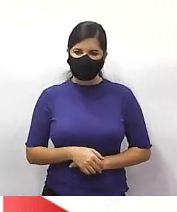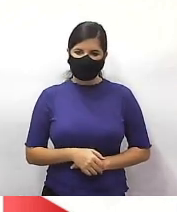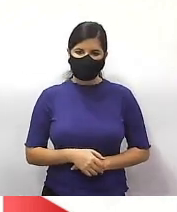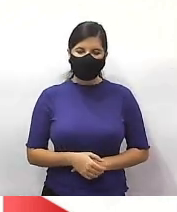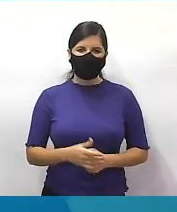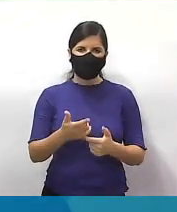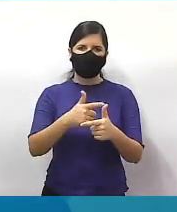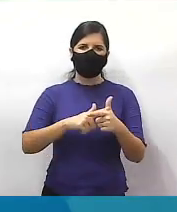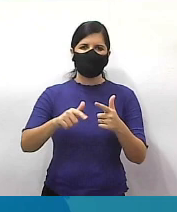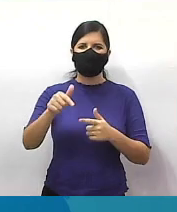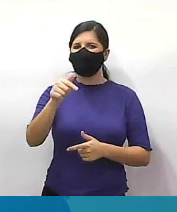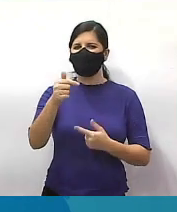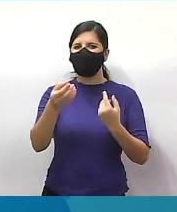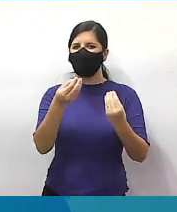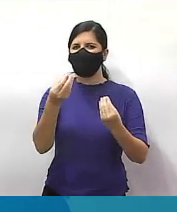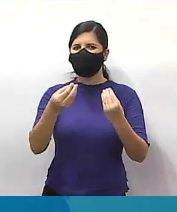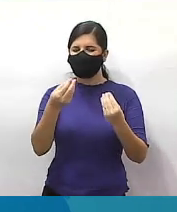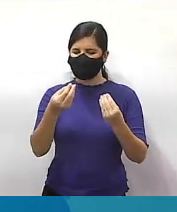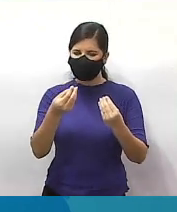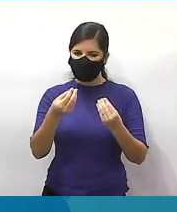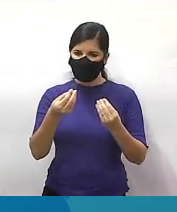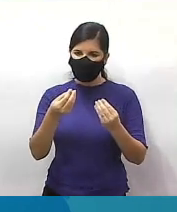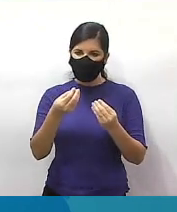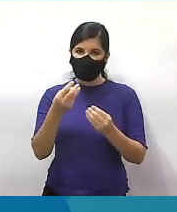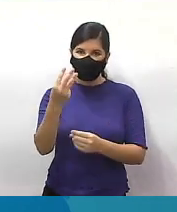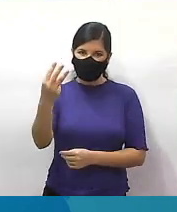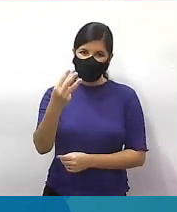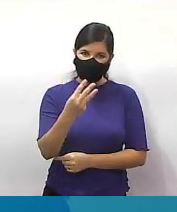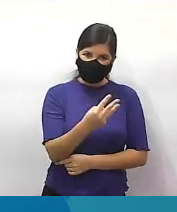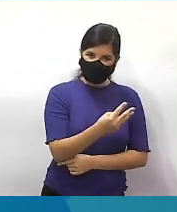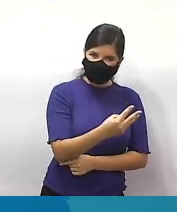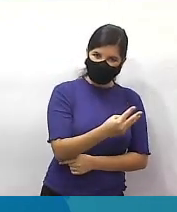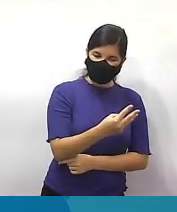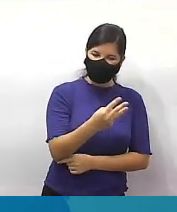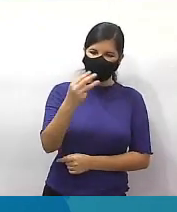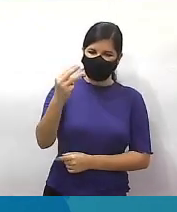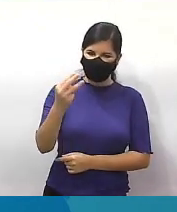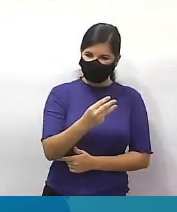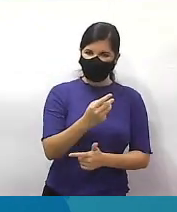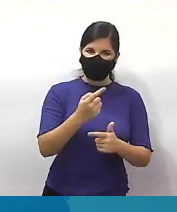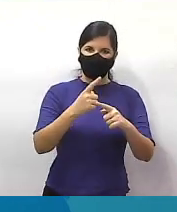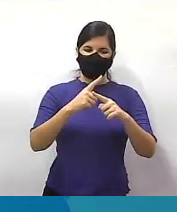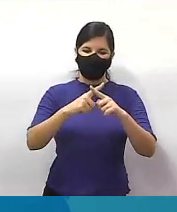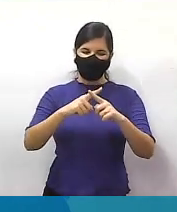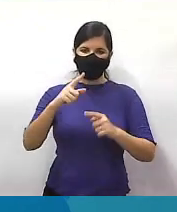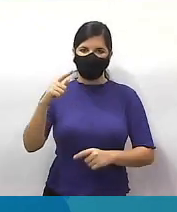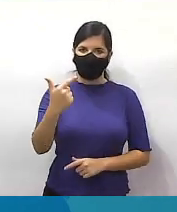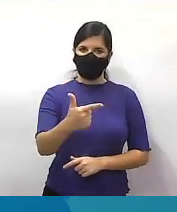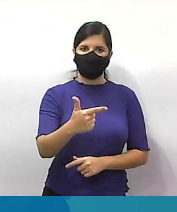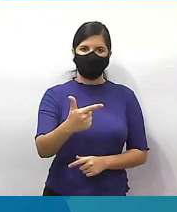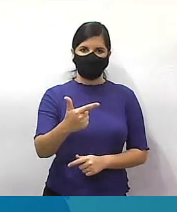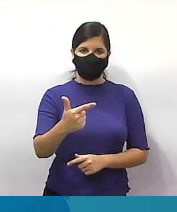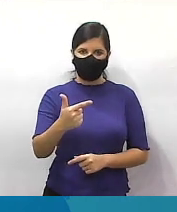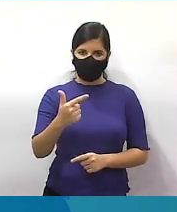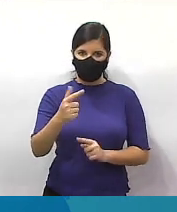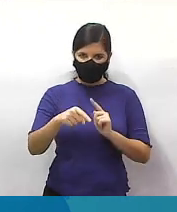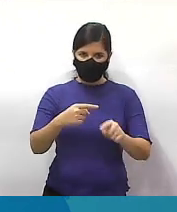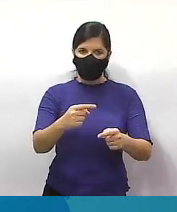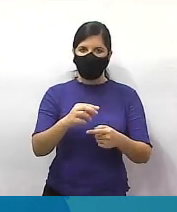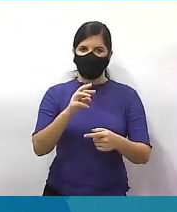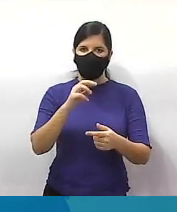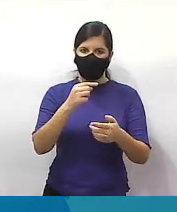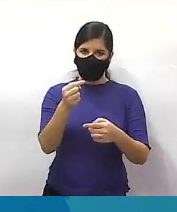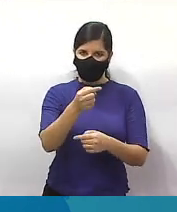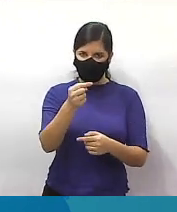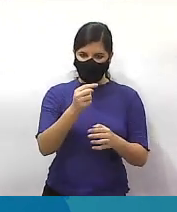que é divisível por 7? Pega o último algarismo, multiplica por 2 e subtrai dos